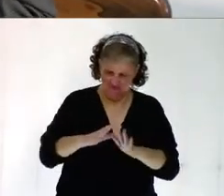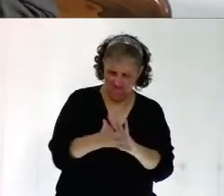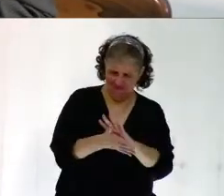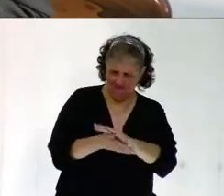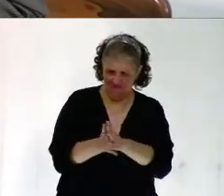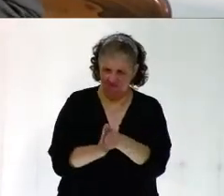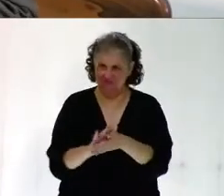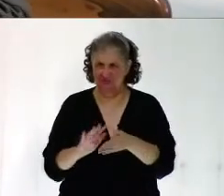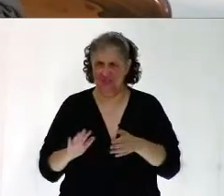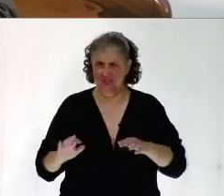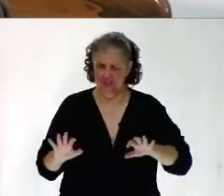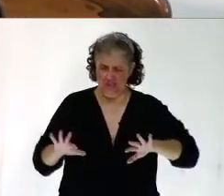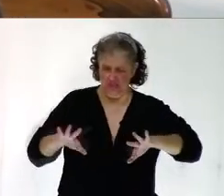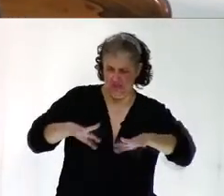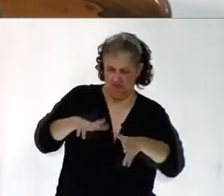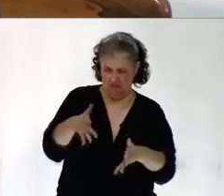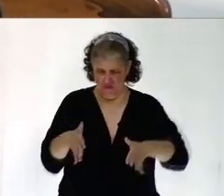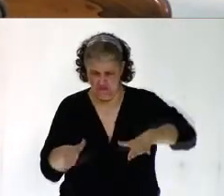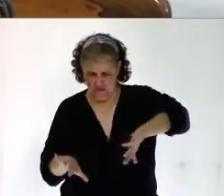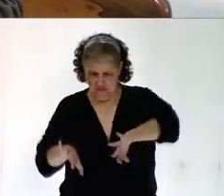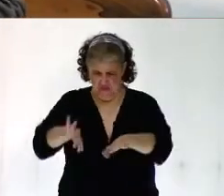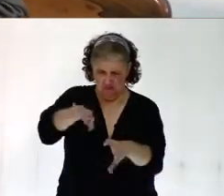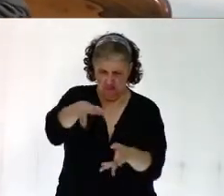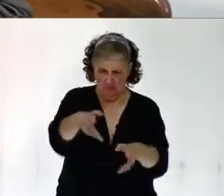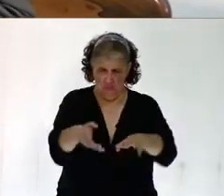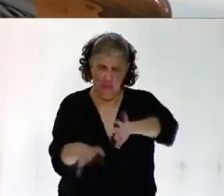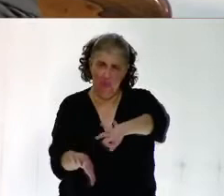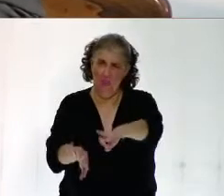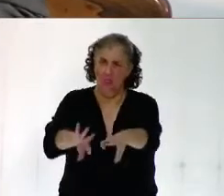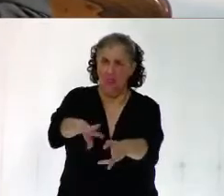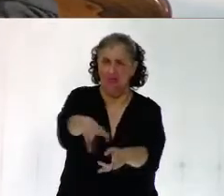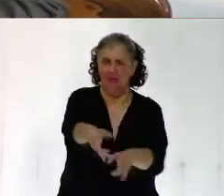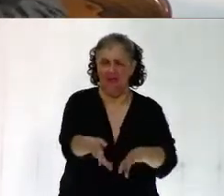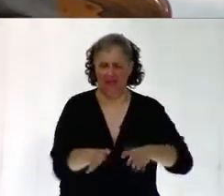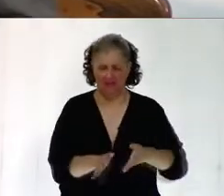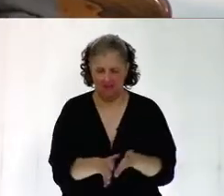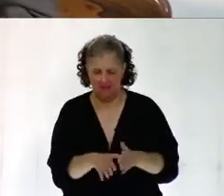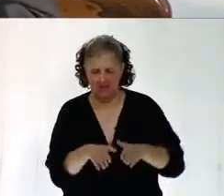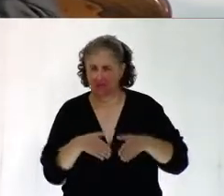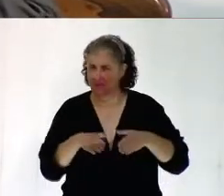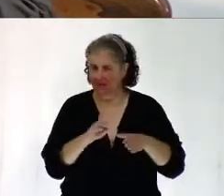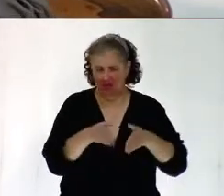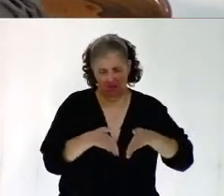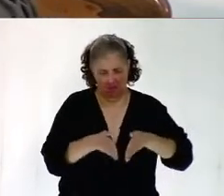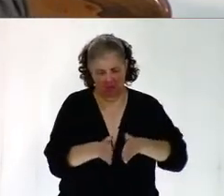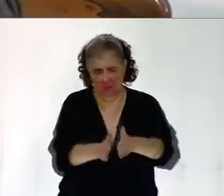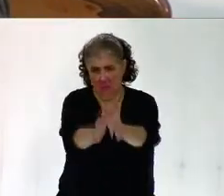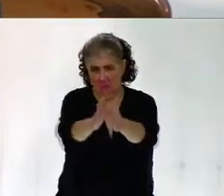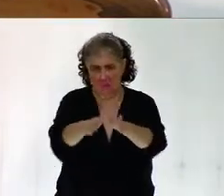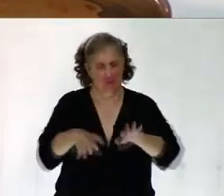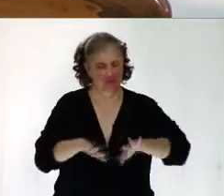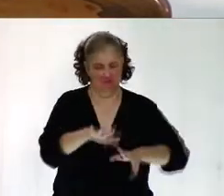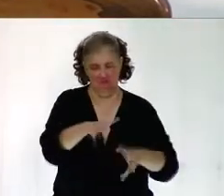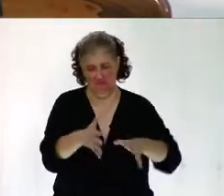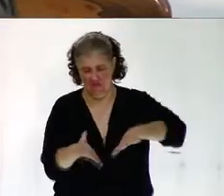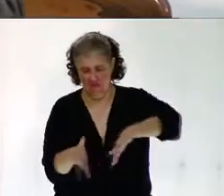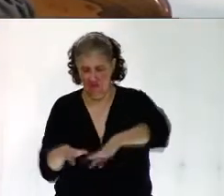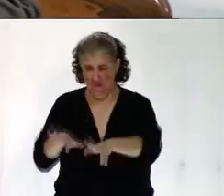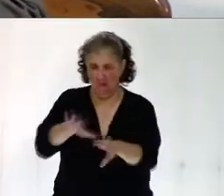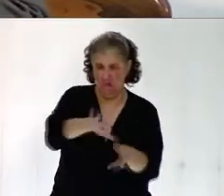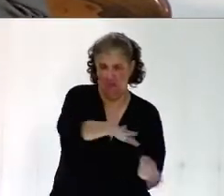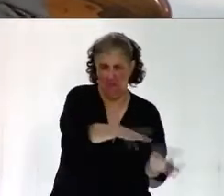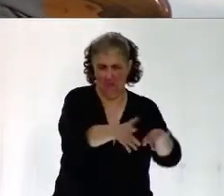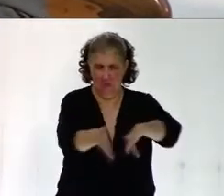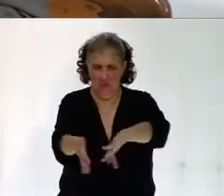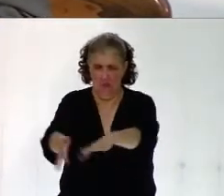nervuras e extratos se contorcem e curvam em todas as direções como